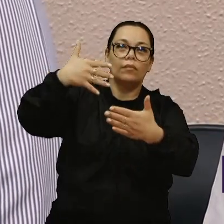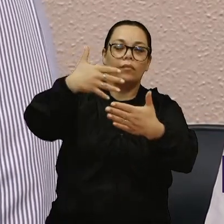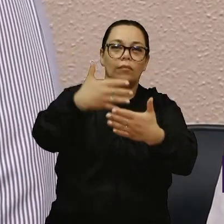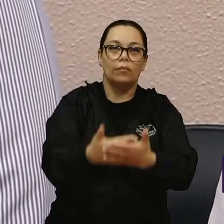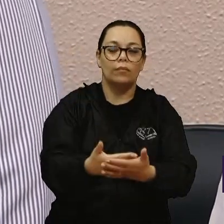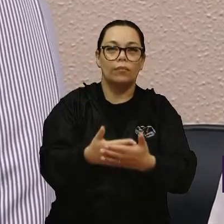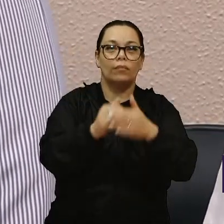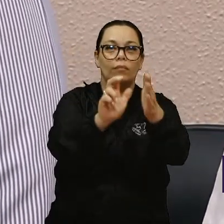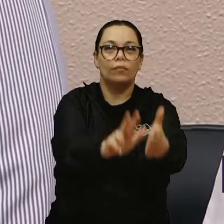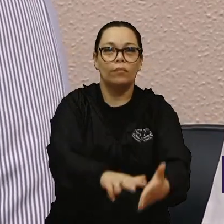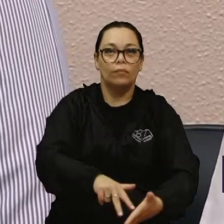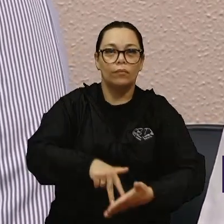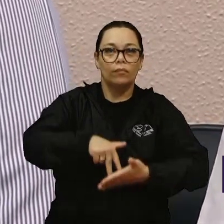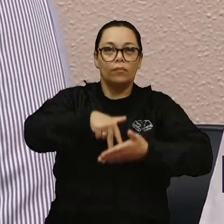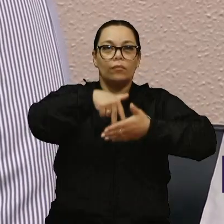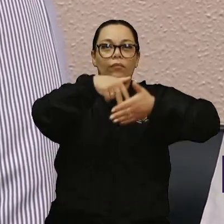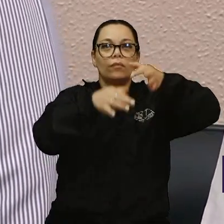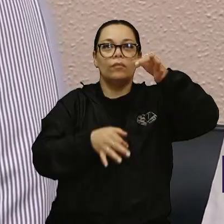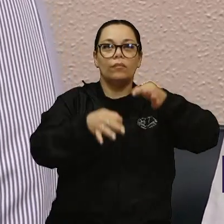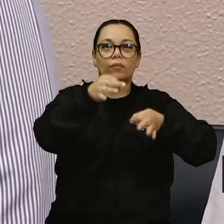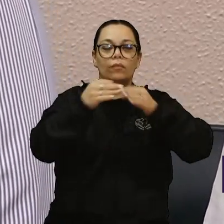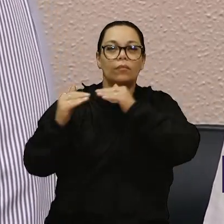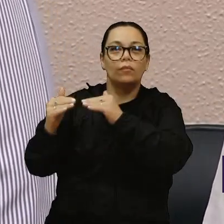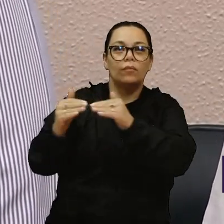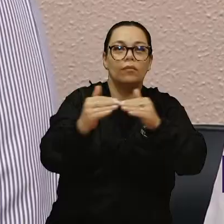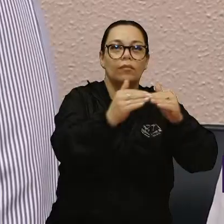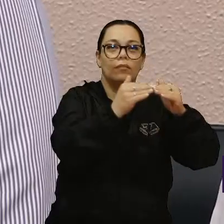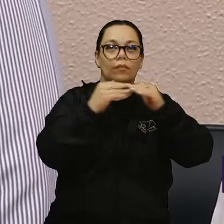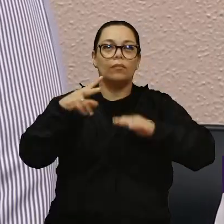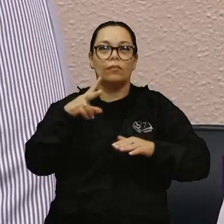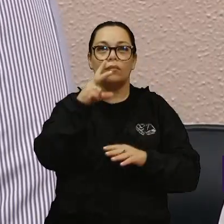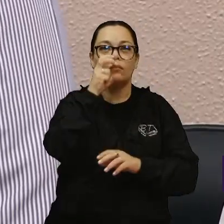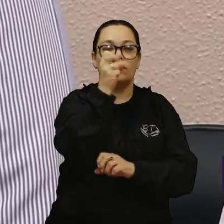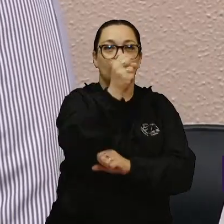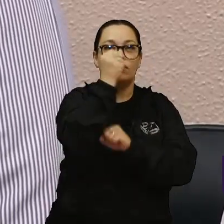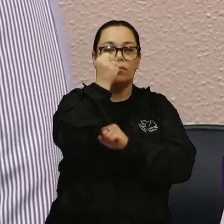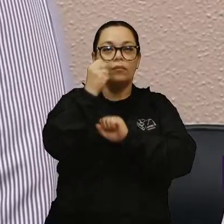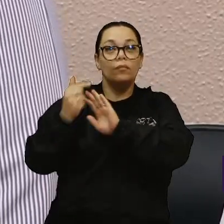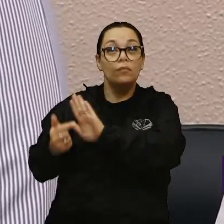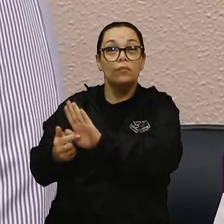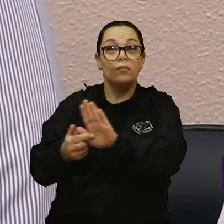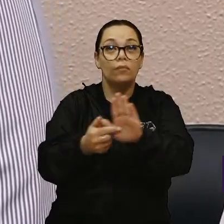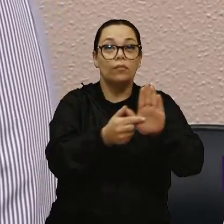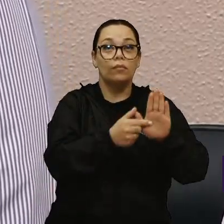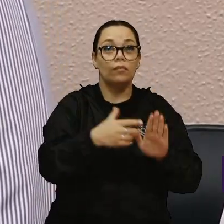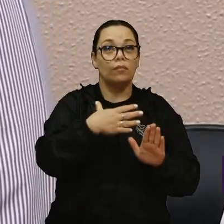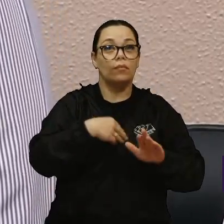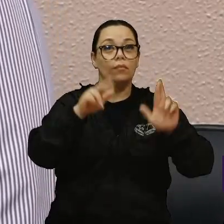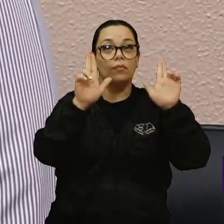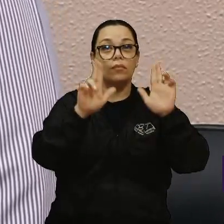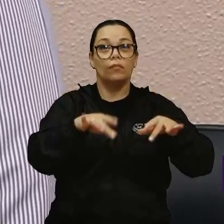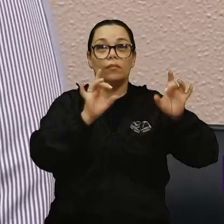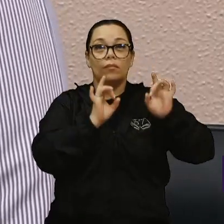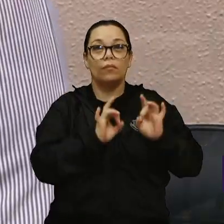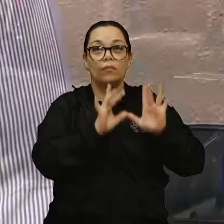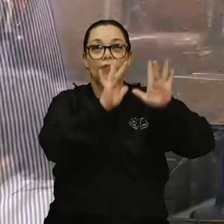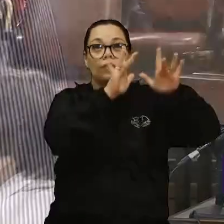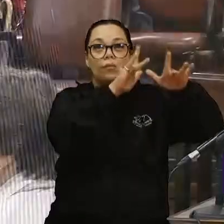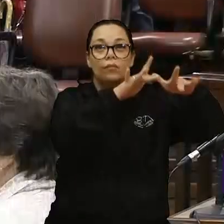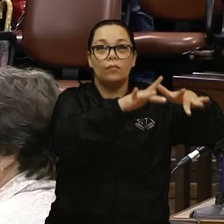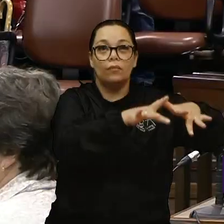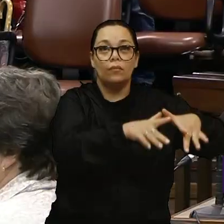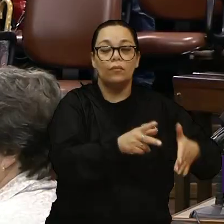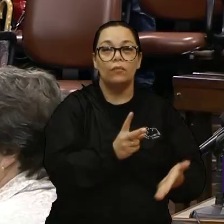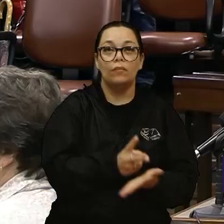passado, nas sedes da justiça clama forte, verás que o vinho teu não